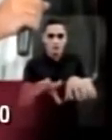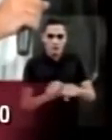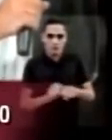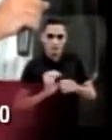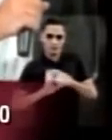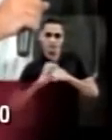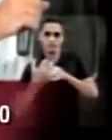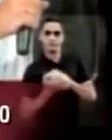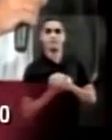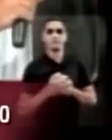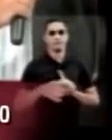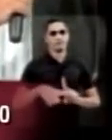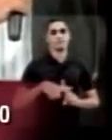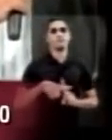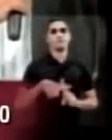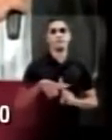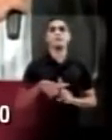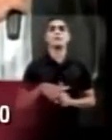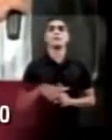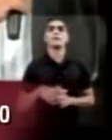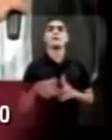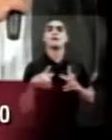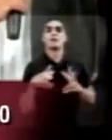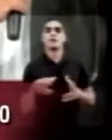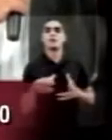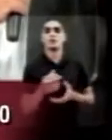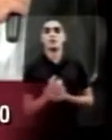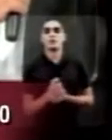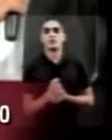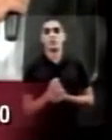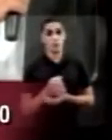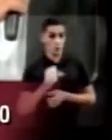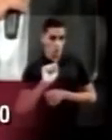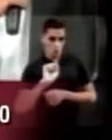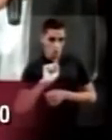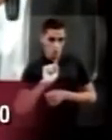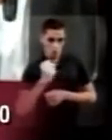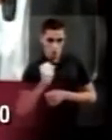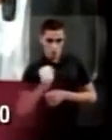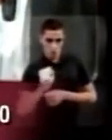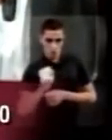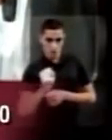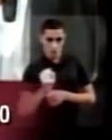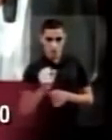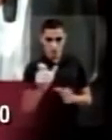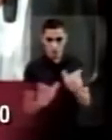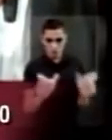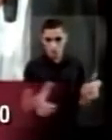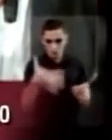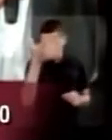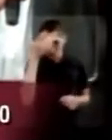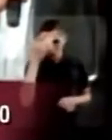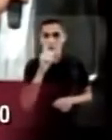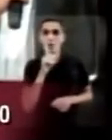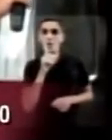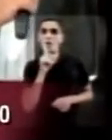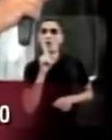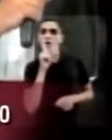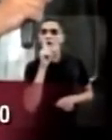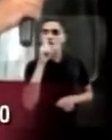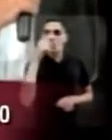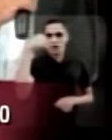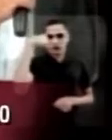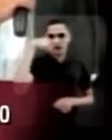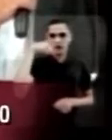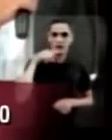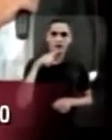positivos, sendo que 88 deles foi por PCR, que é o